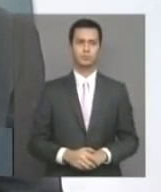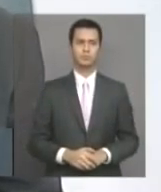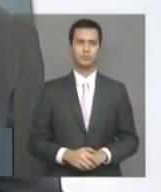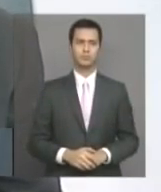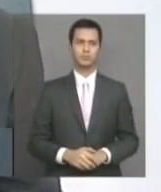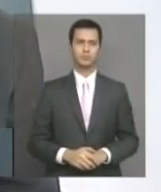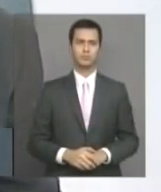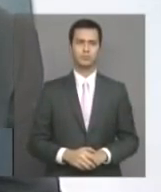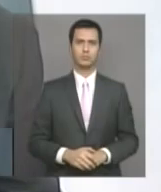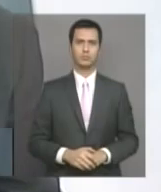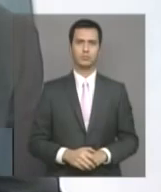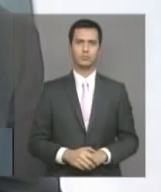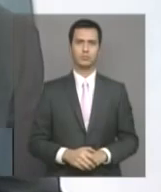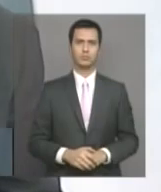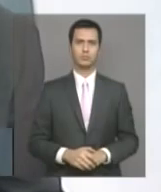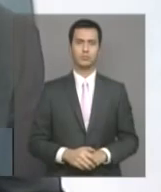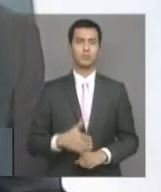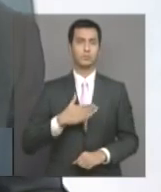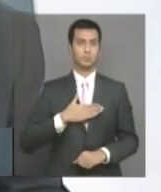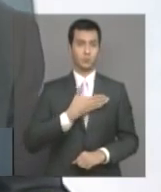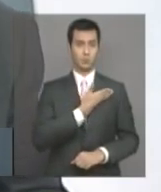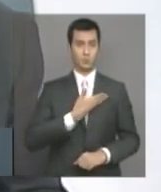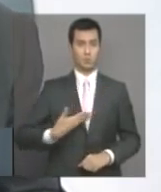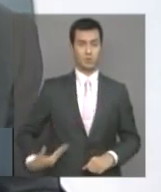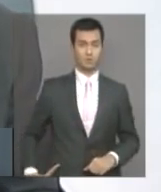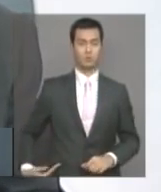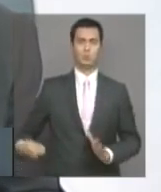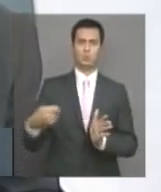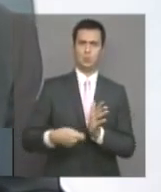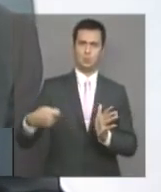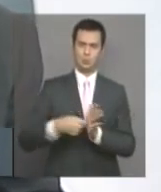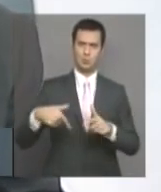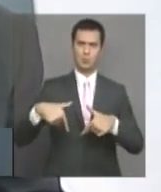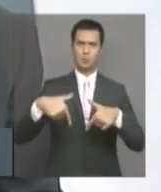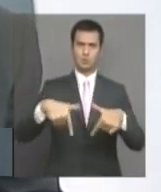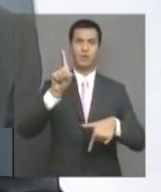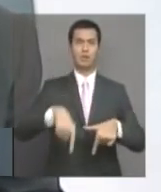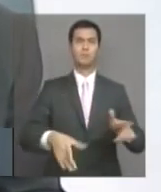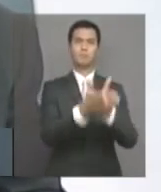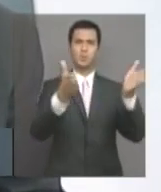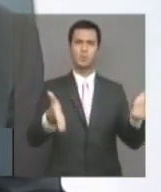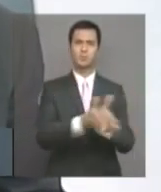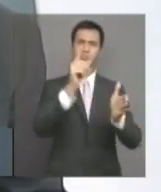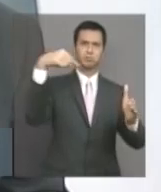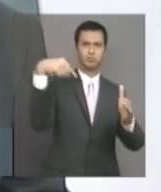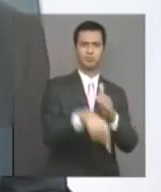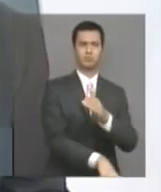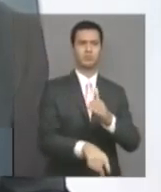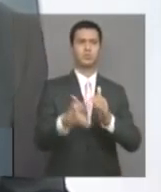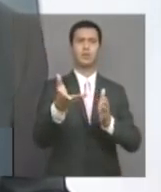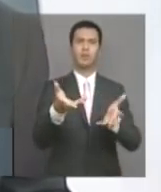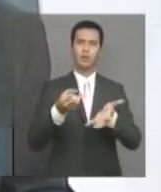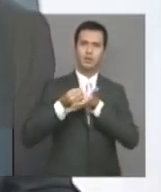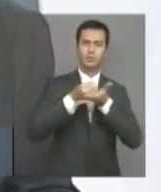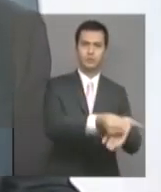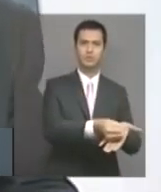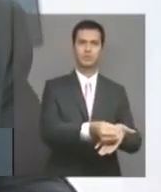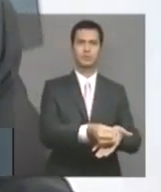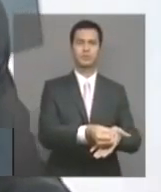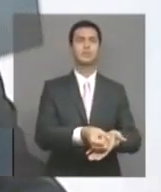A luta mais obstinada do meu governo será pela erradicação da pobreza extrema e a criação